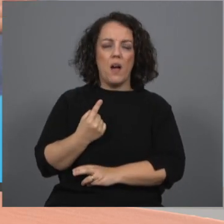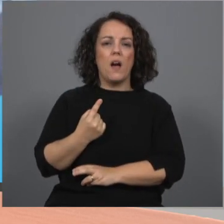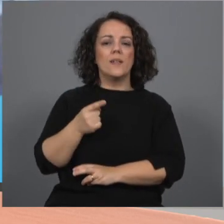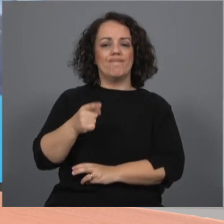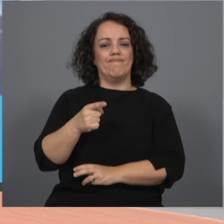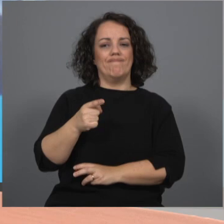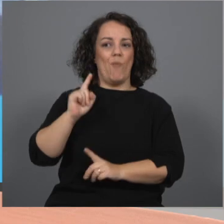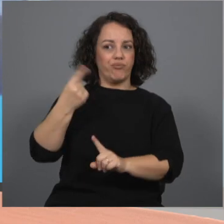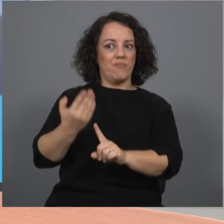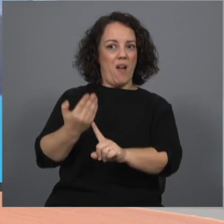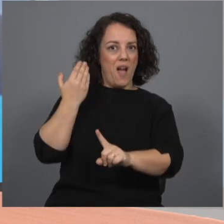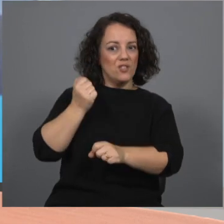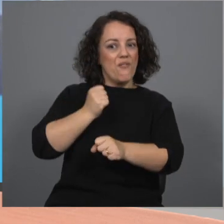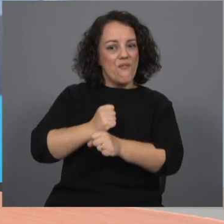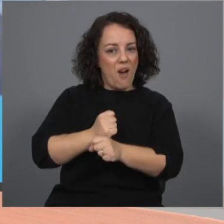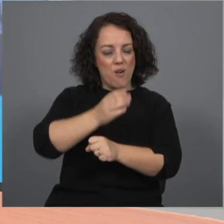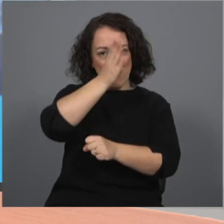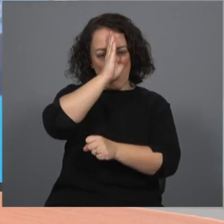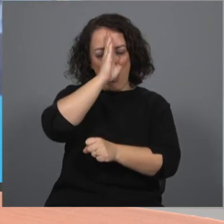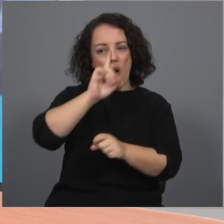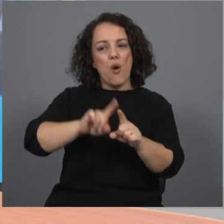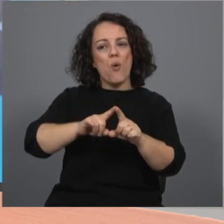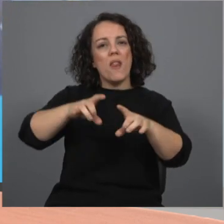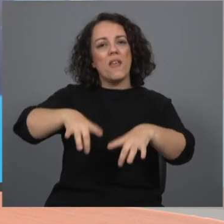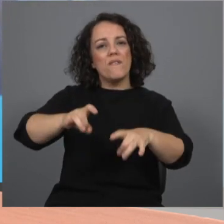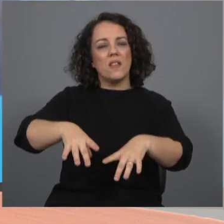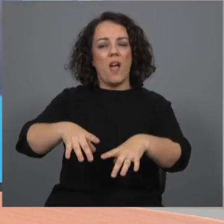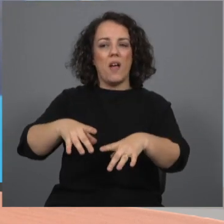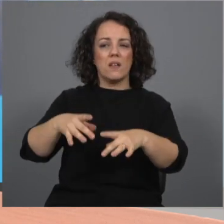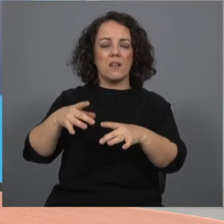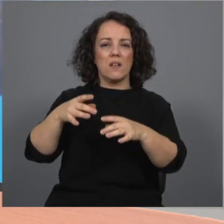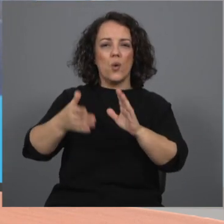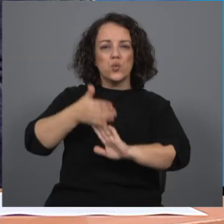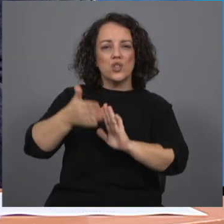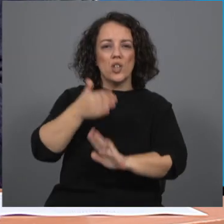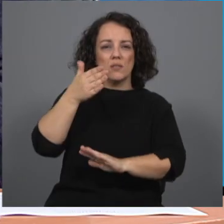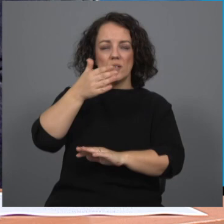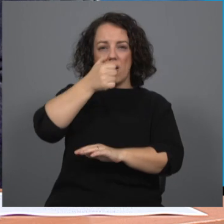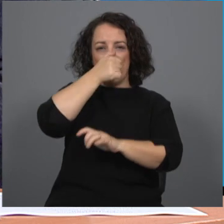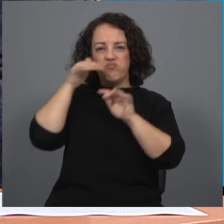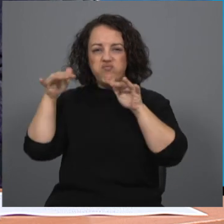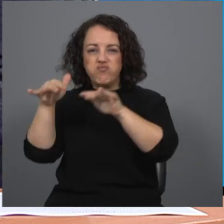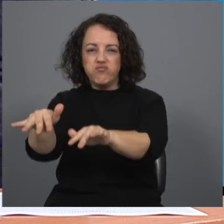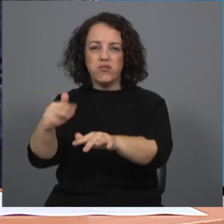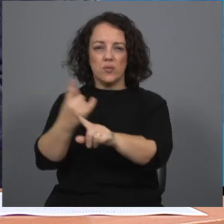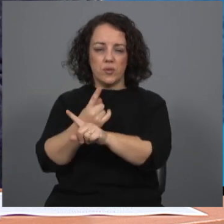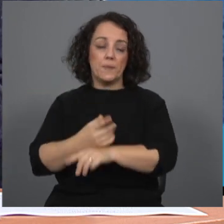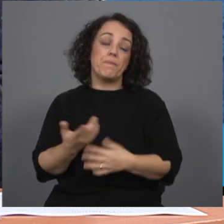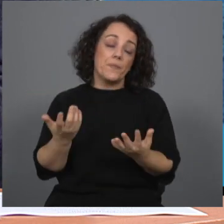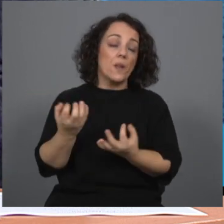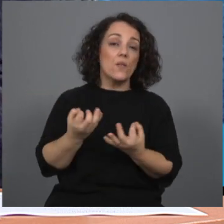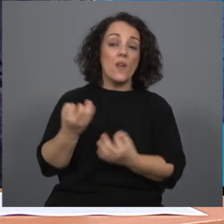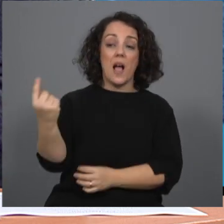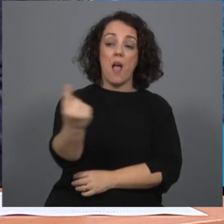impede depois o drama que pode acontecer nos bancos de urgências. Sim, a questão da da responsabilidade